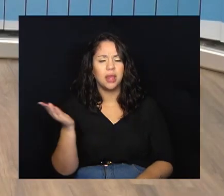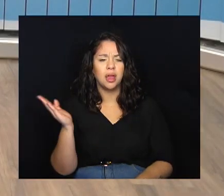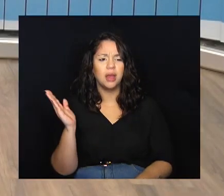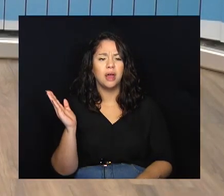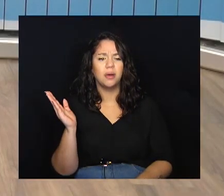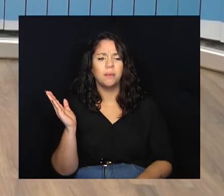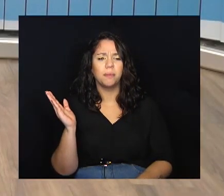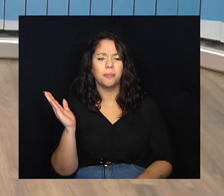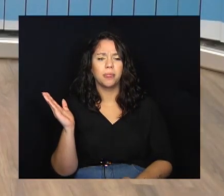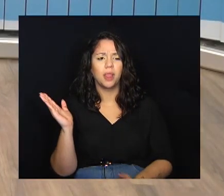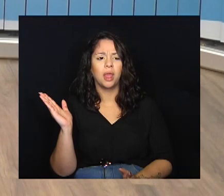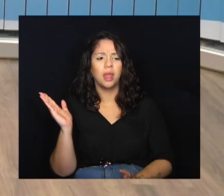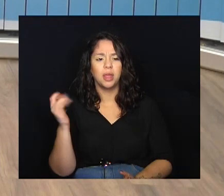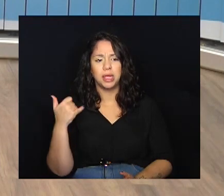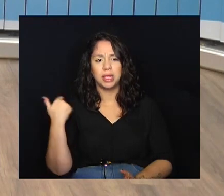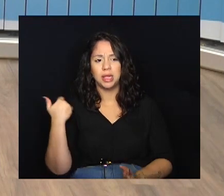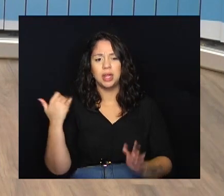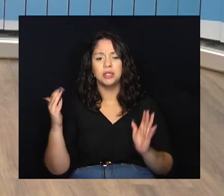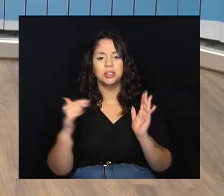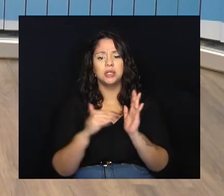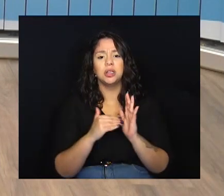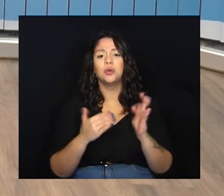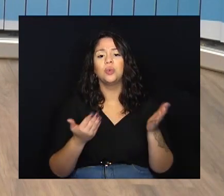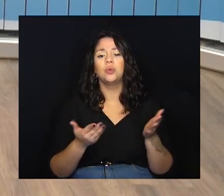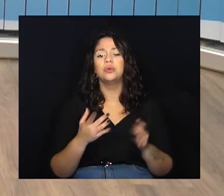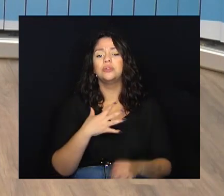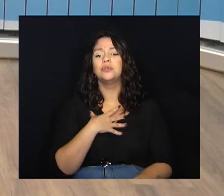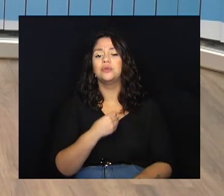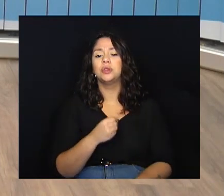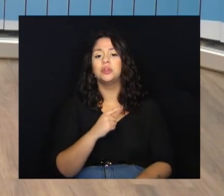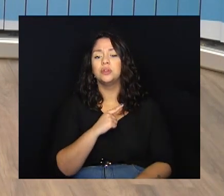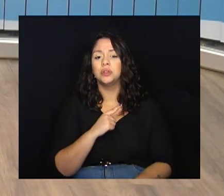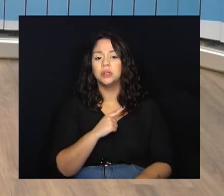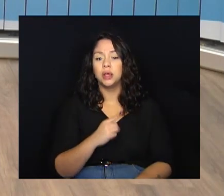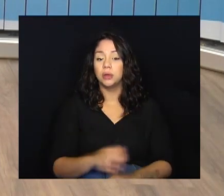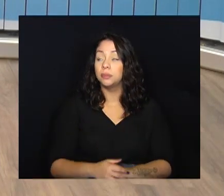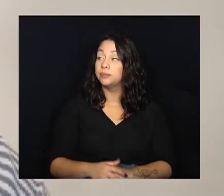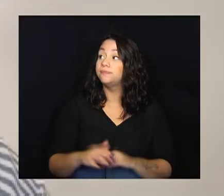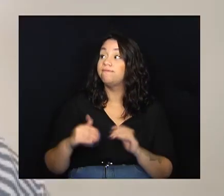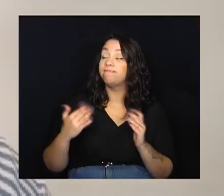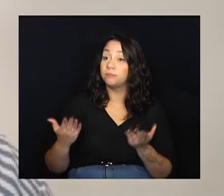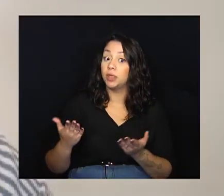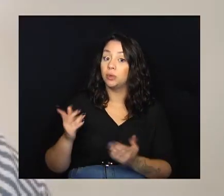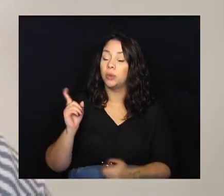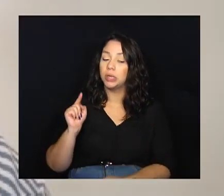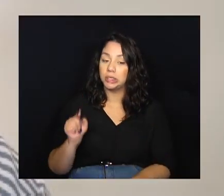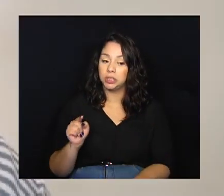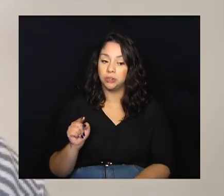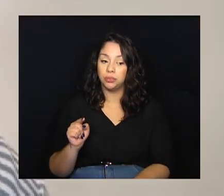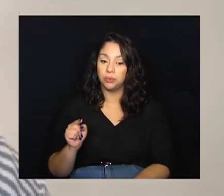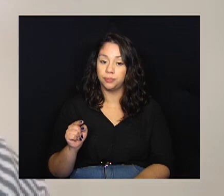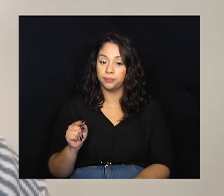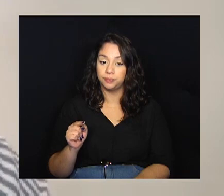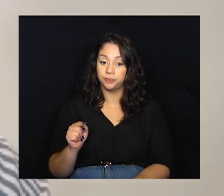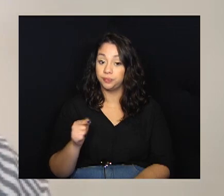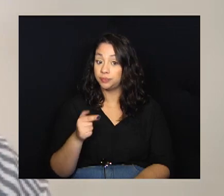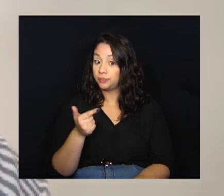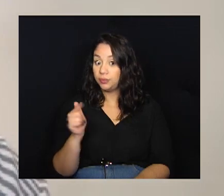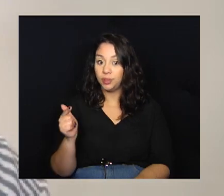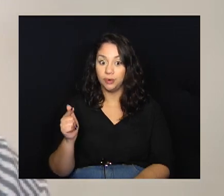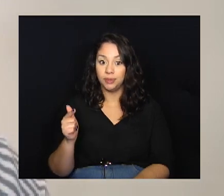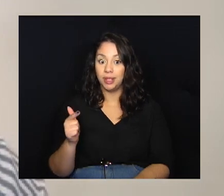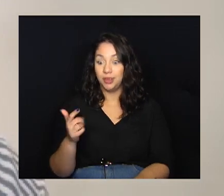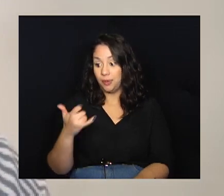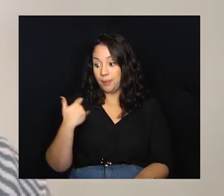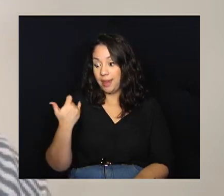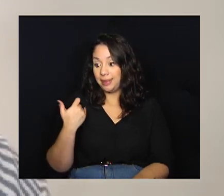os homens podem ter filhos então isso daí na verdade assim não teria como a gente tachar